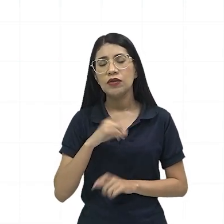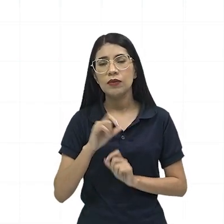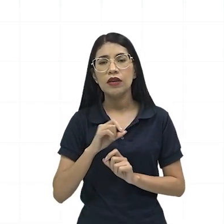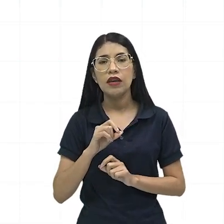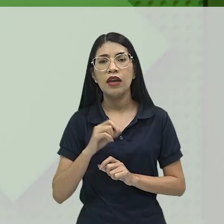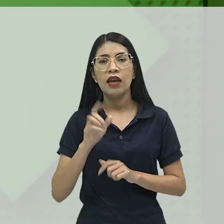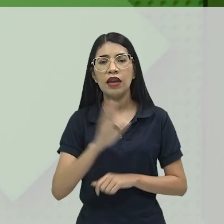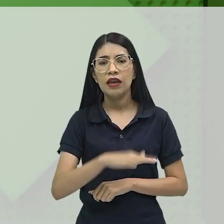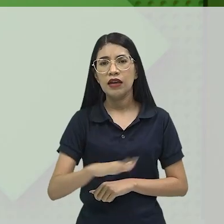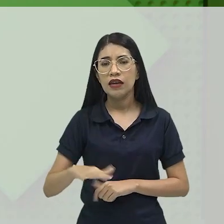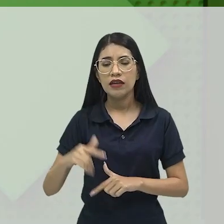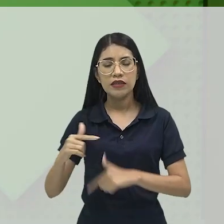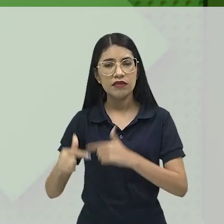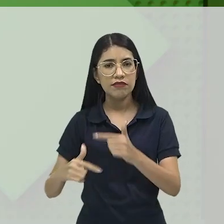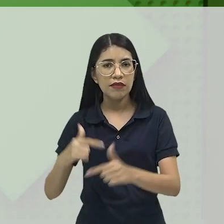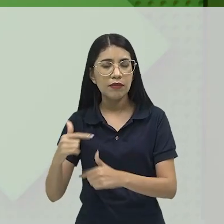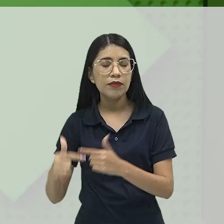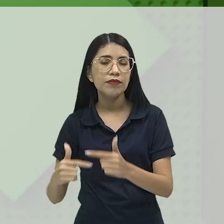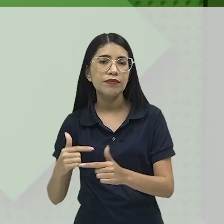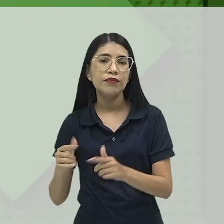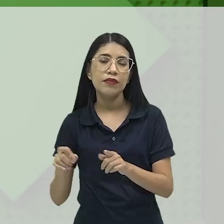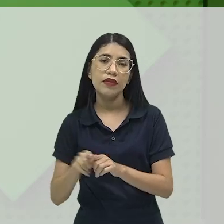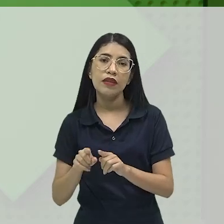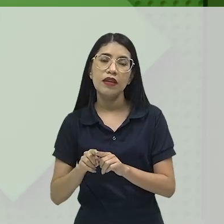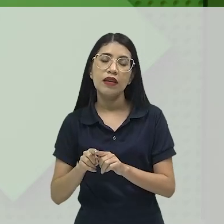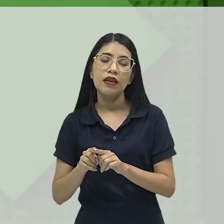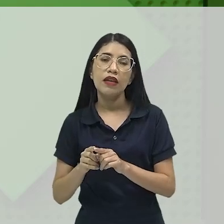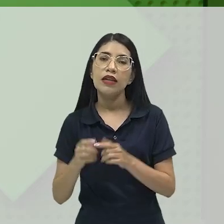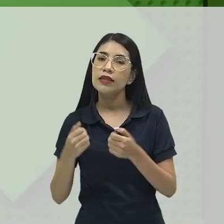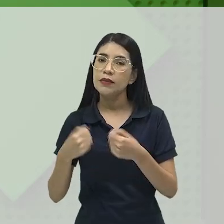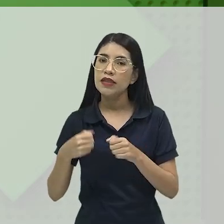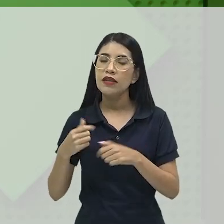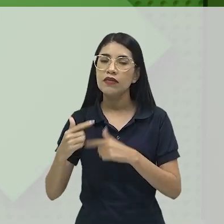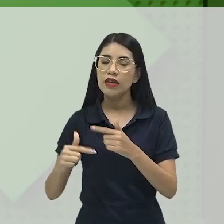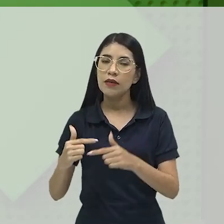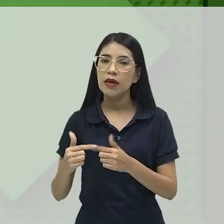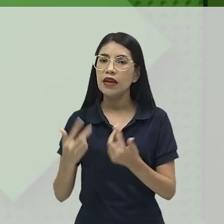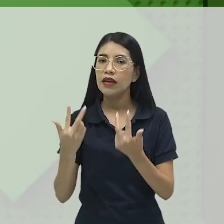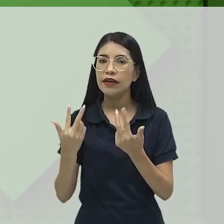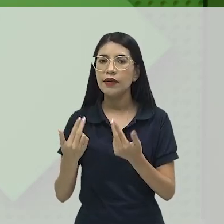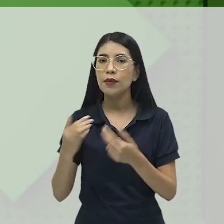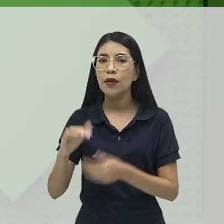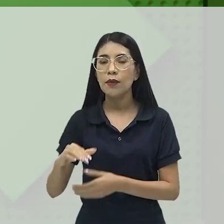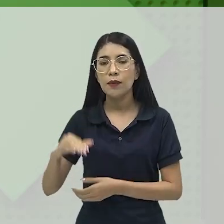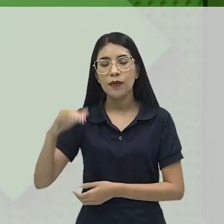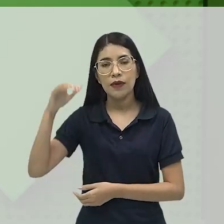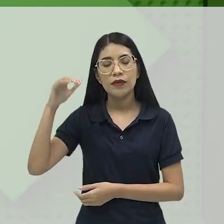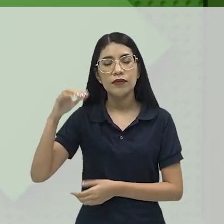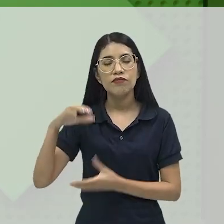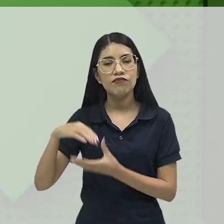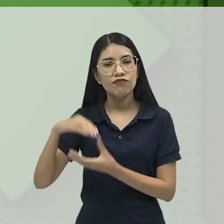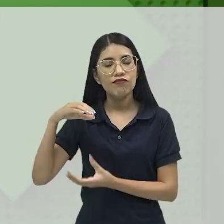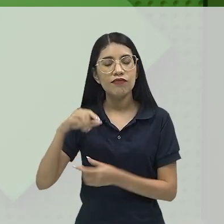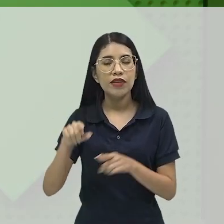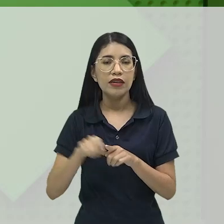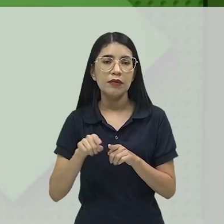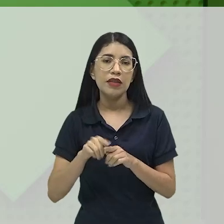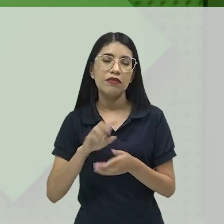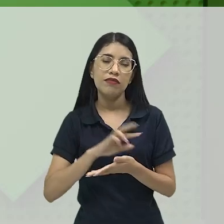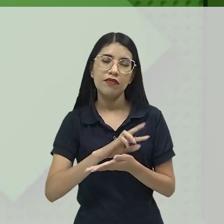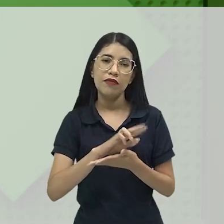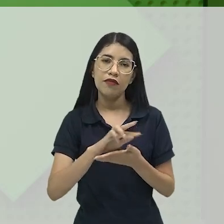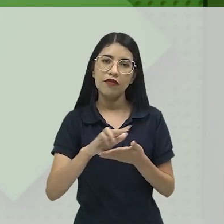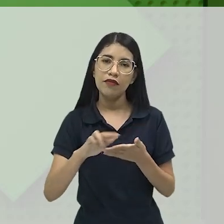exploração infantil, né, em que essas crianças eram mesmo colocadas para trabalhar como se fossem adultos. Então, isso trouxe uma